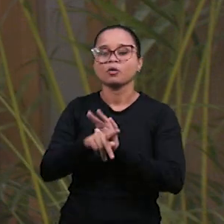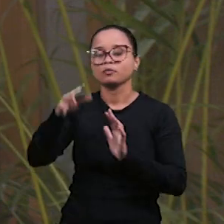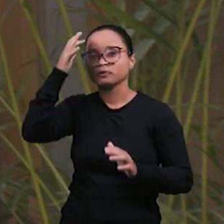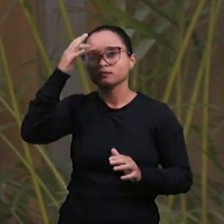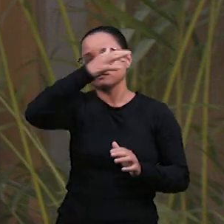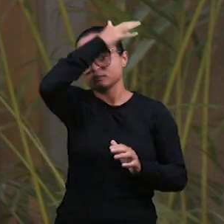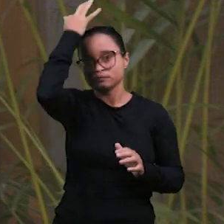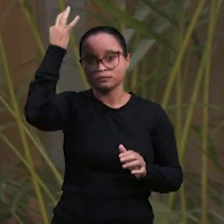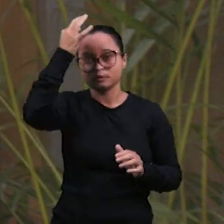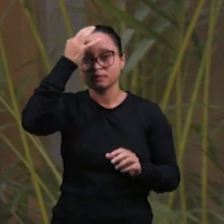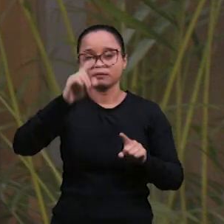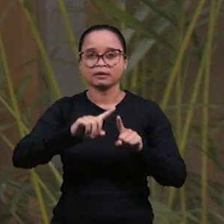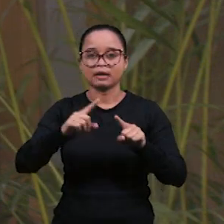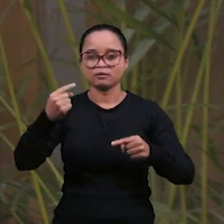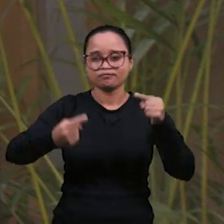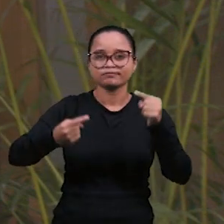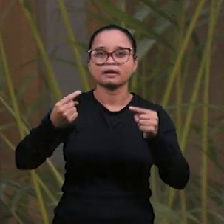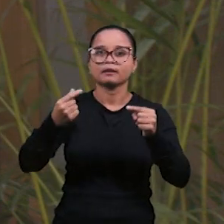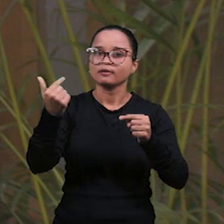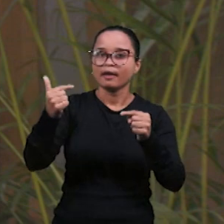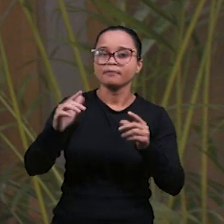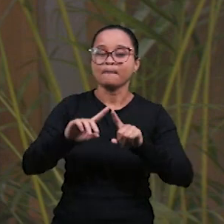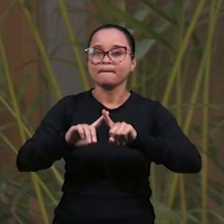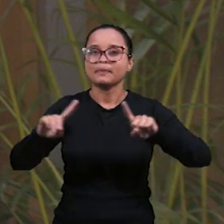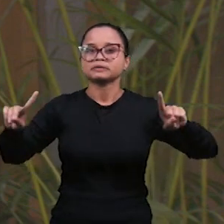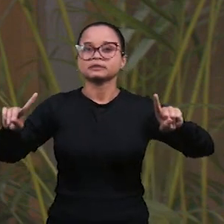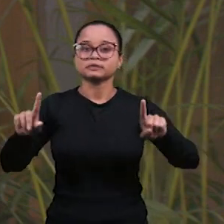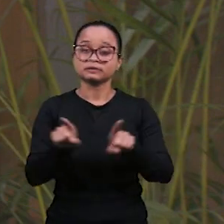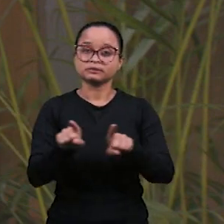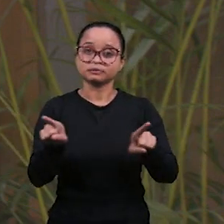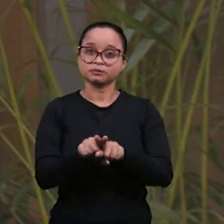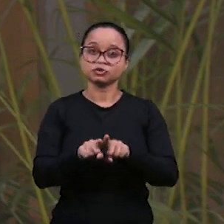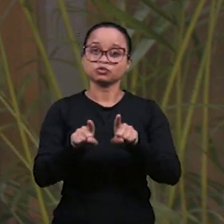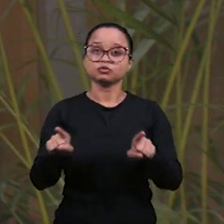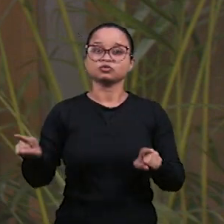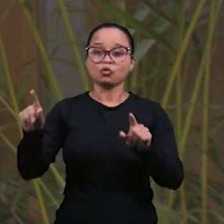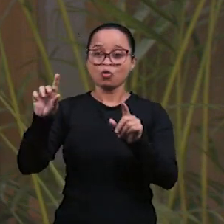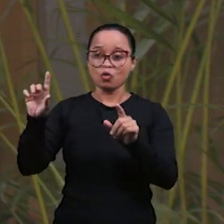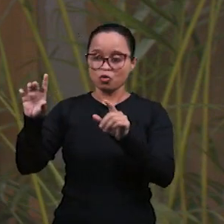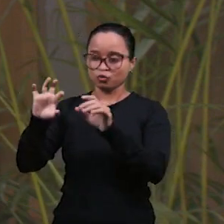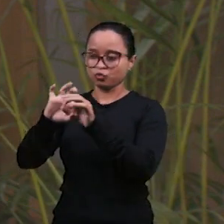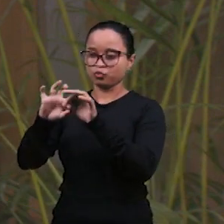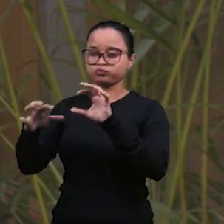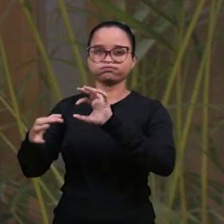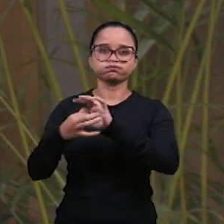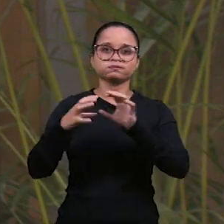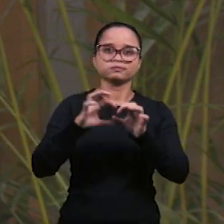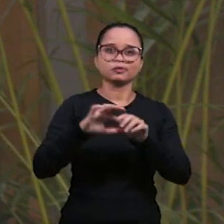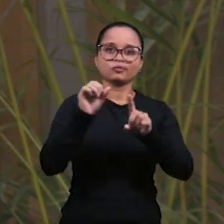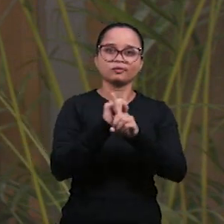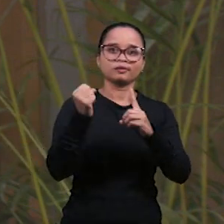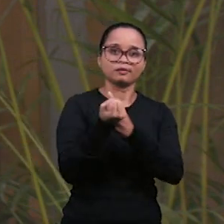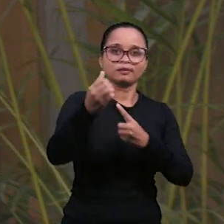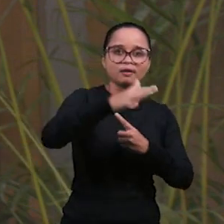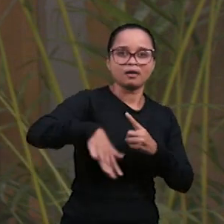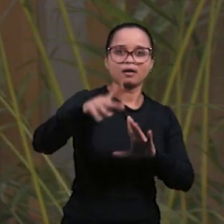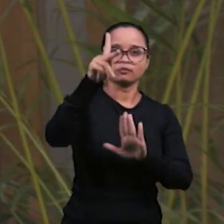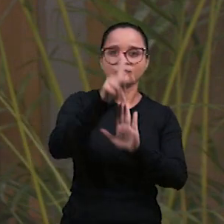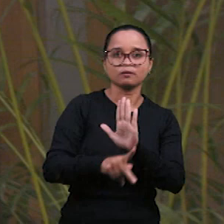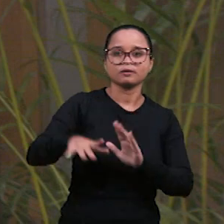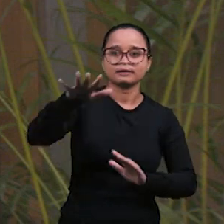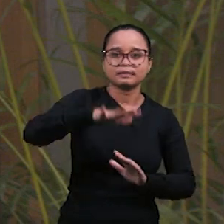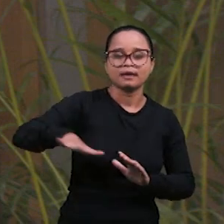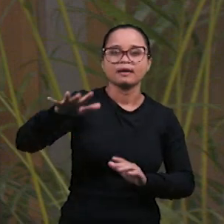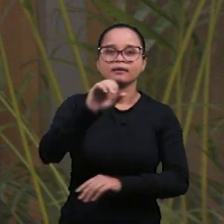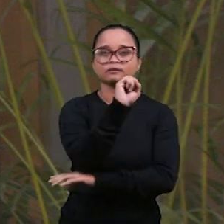é indiscutível, mas sobretudo também no contexto social, no contexto dos projetos ambientais.